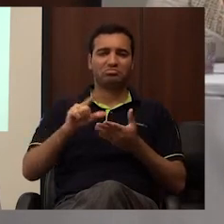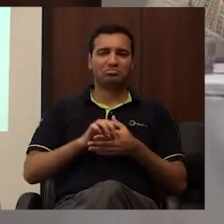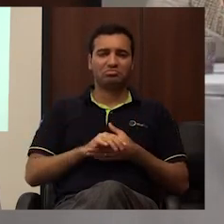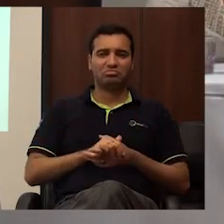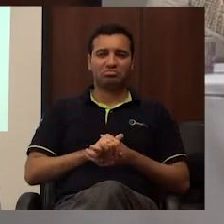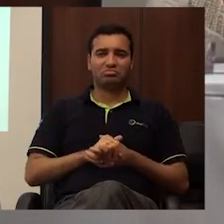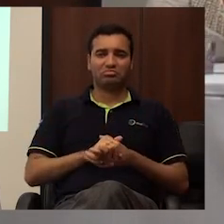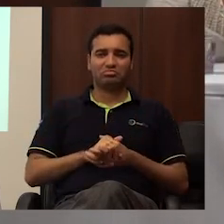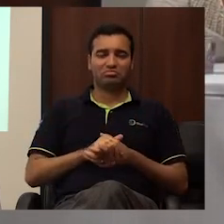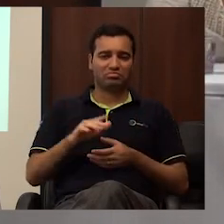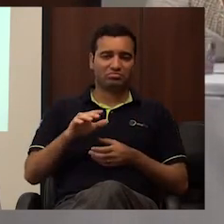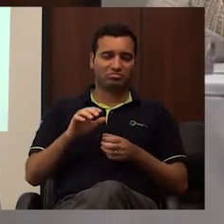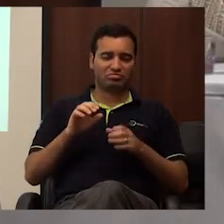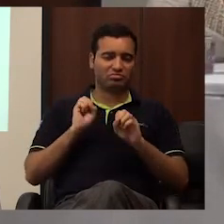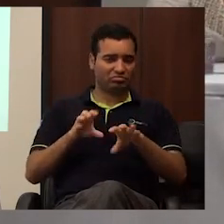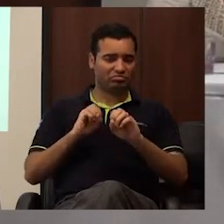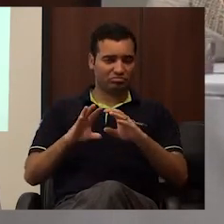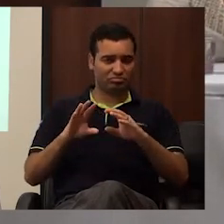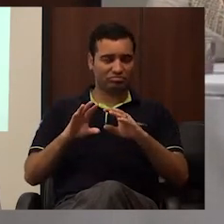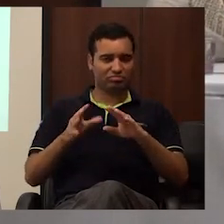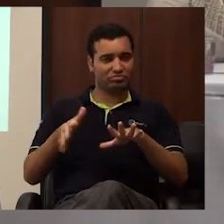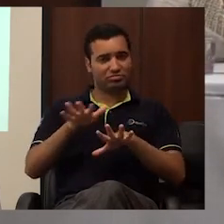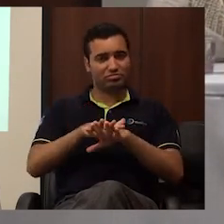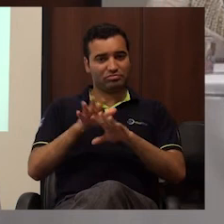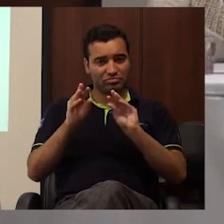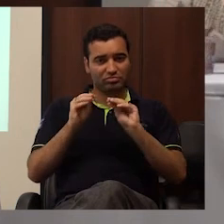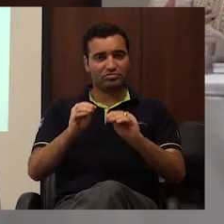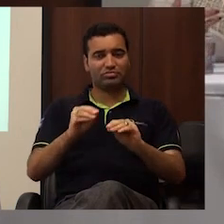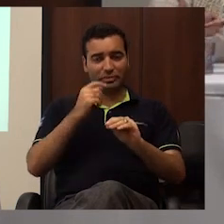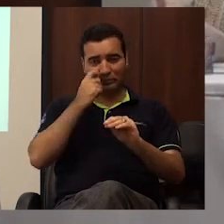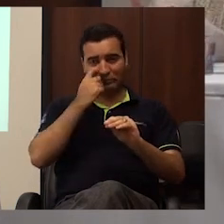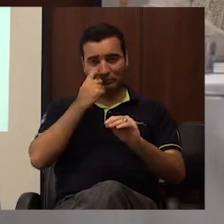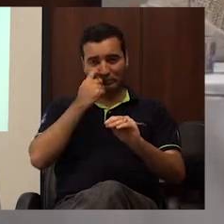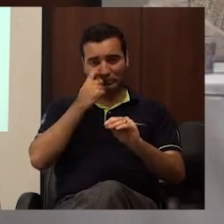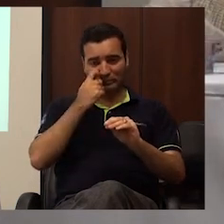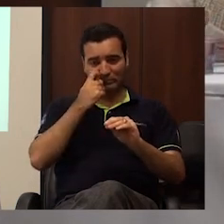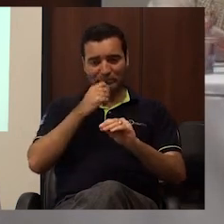a educação inclusiva foi implantada, né, com